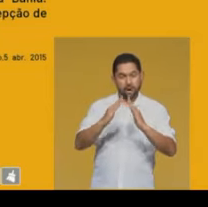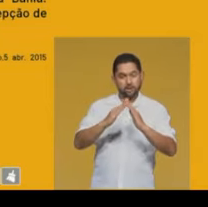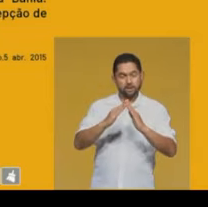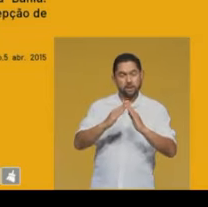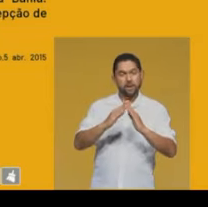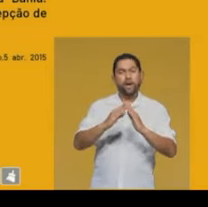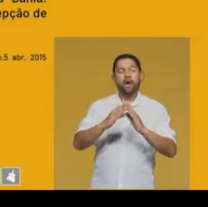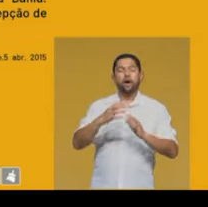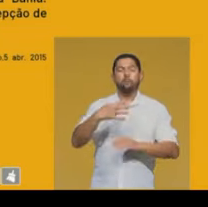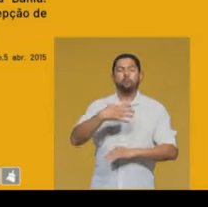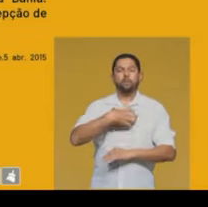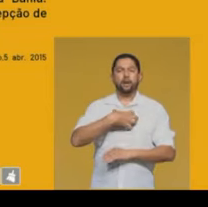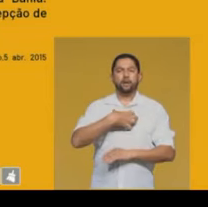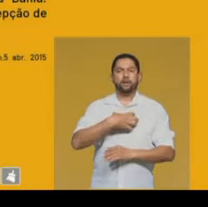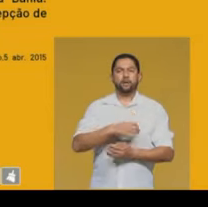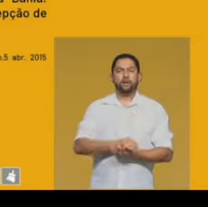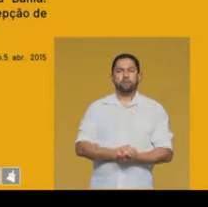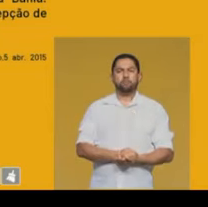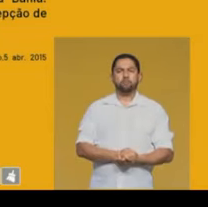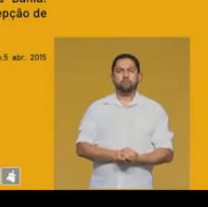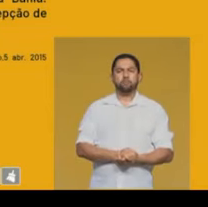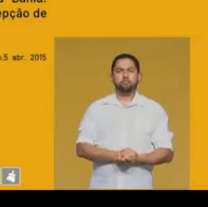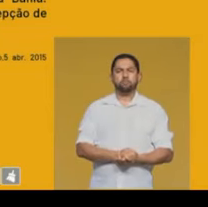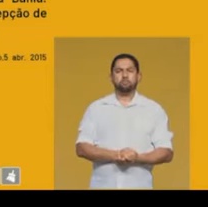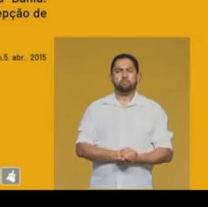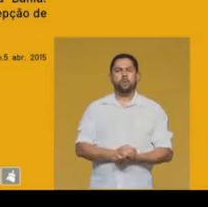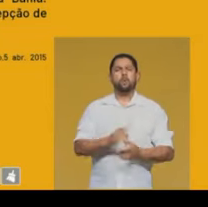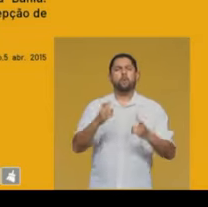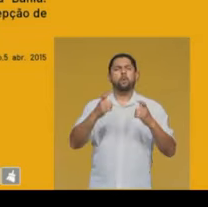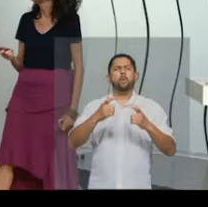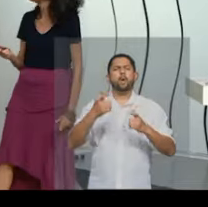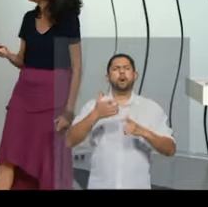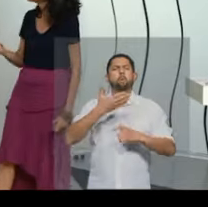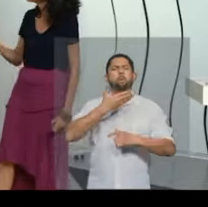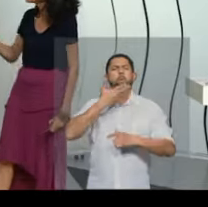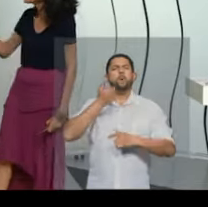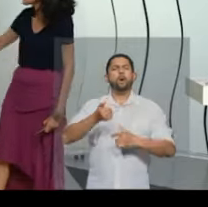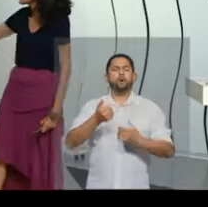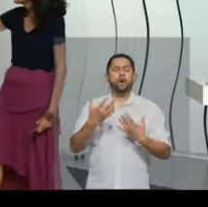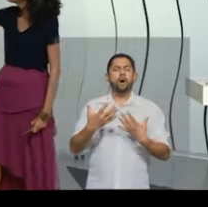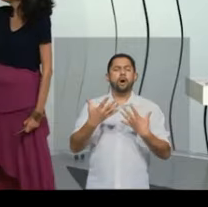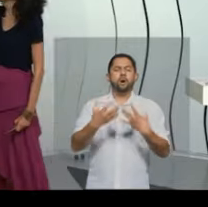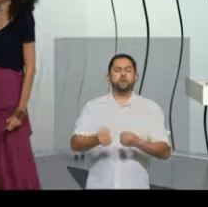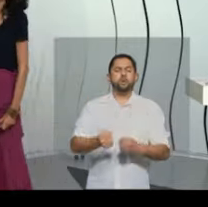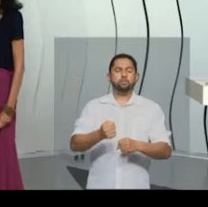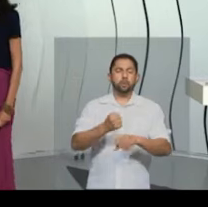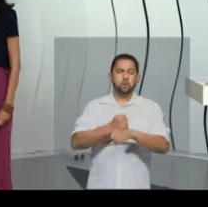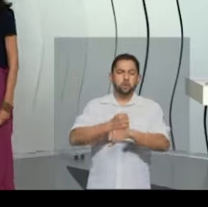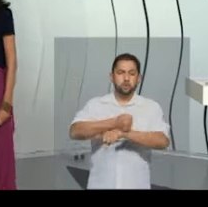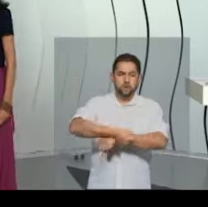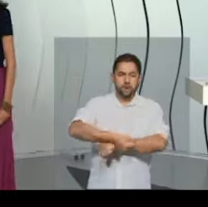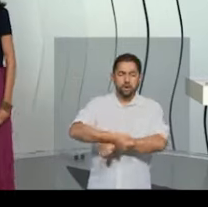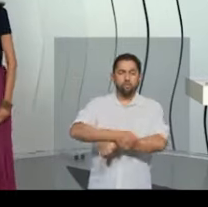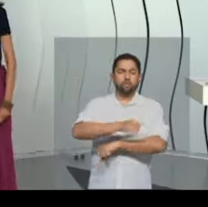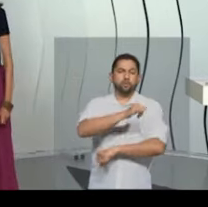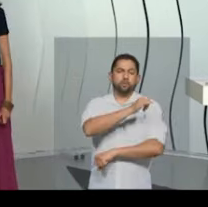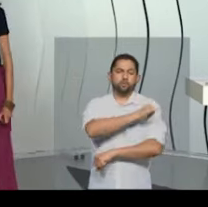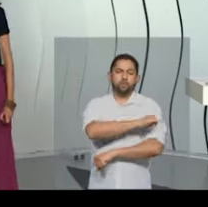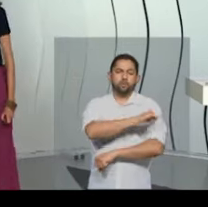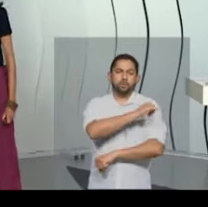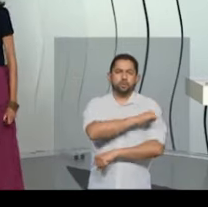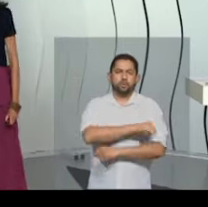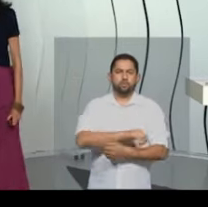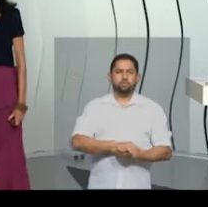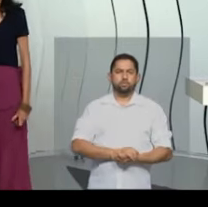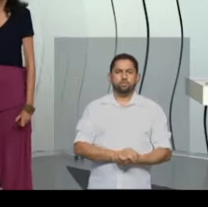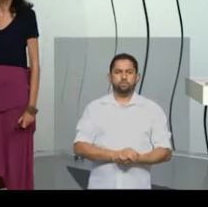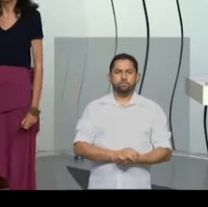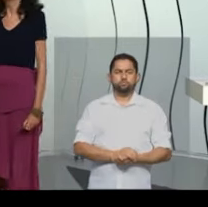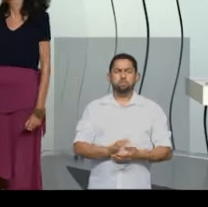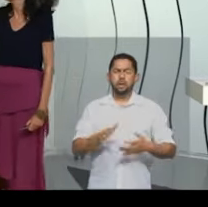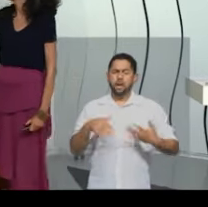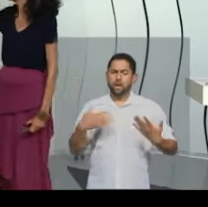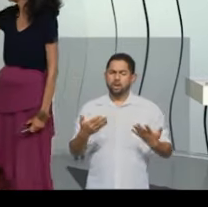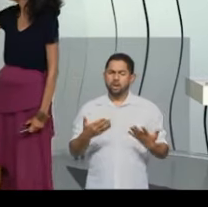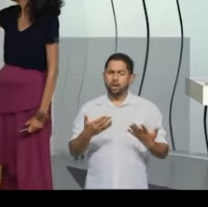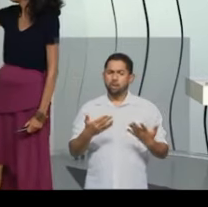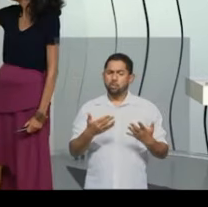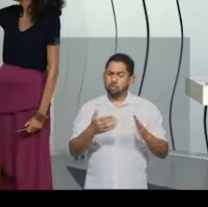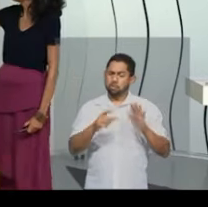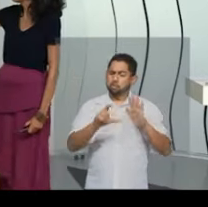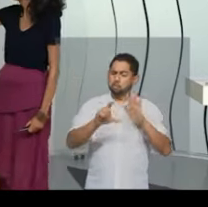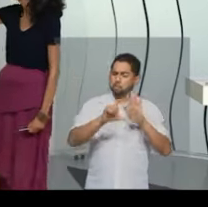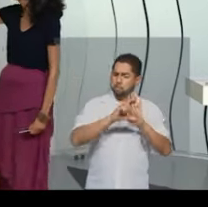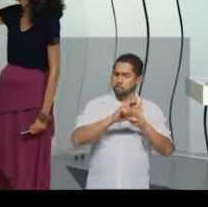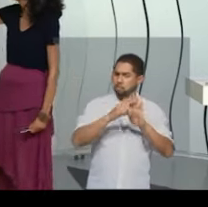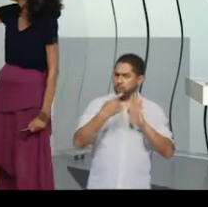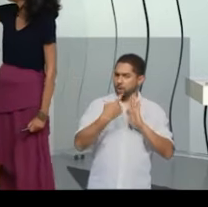de escravos quanto o Rio de Janeiro. Veja bem, esse pequeno texto já está